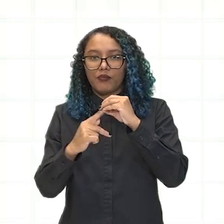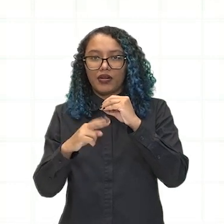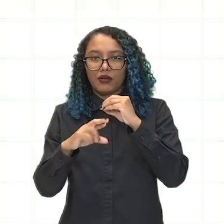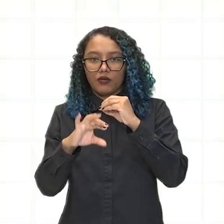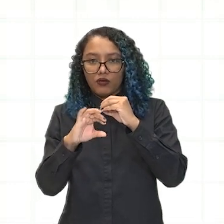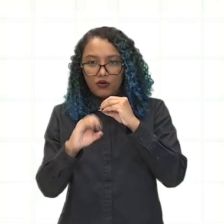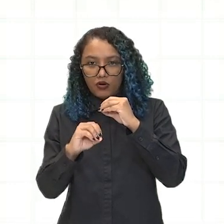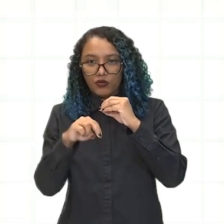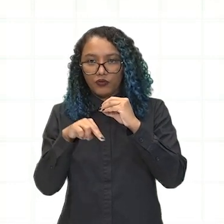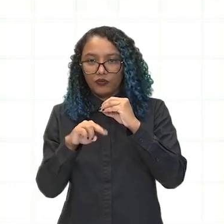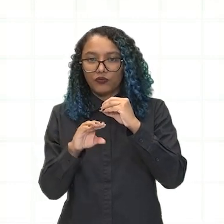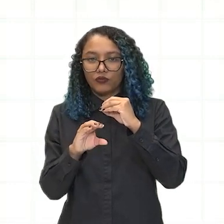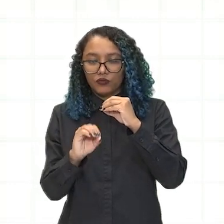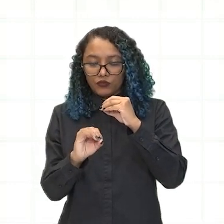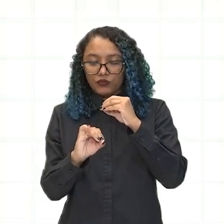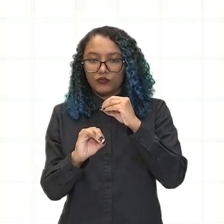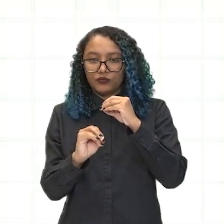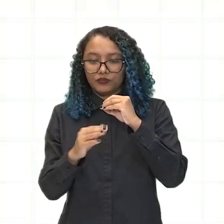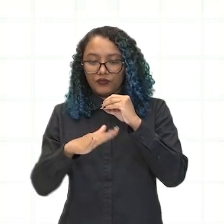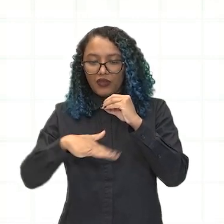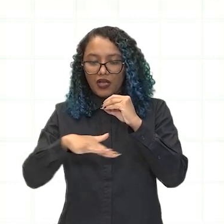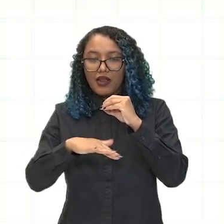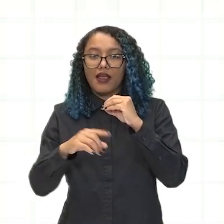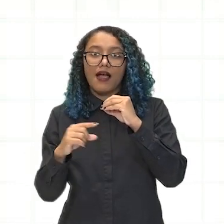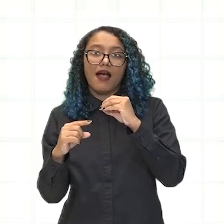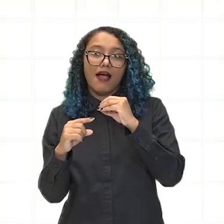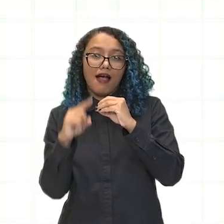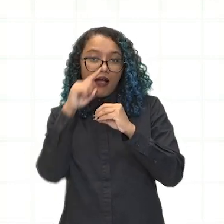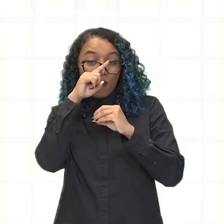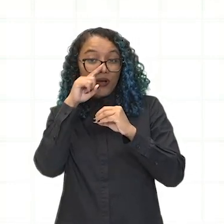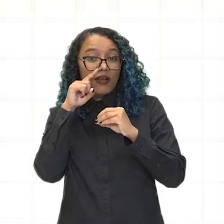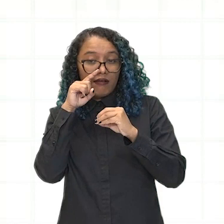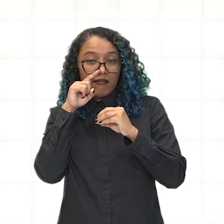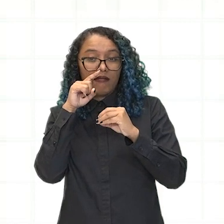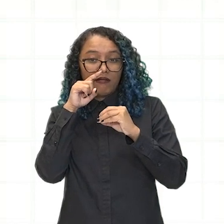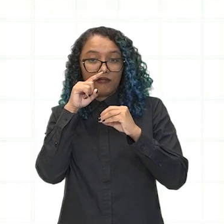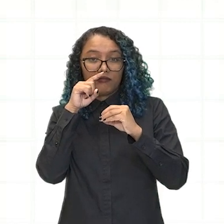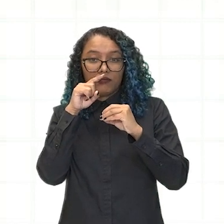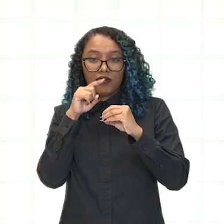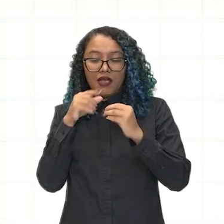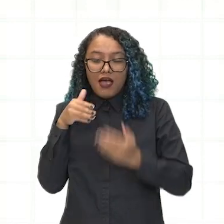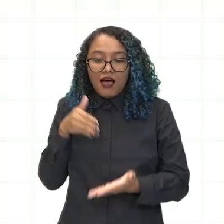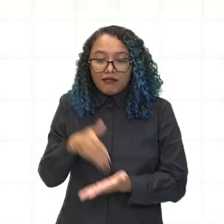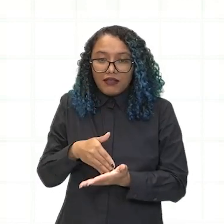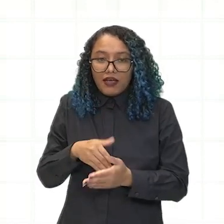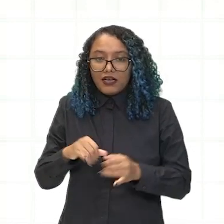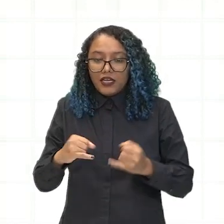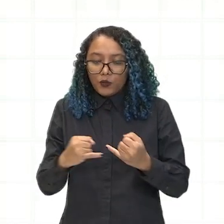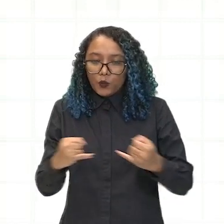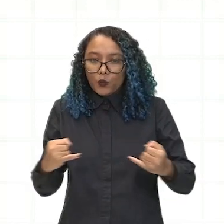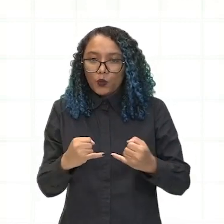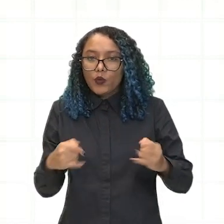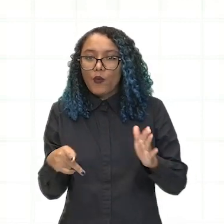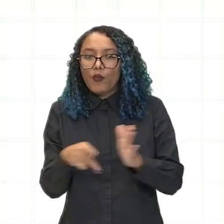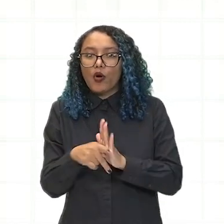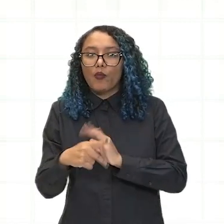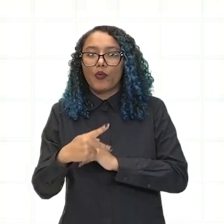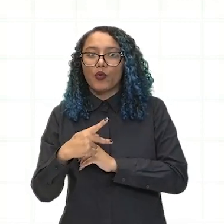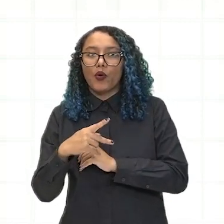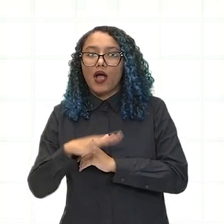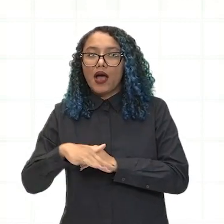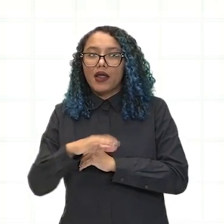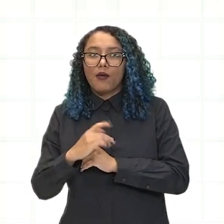Equador, tá? Então, essa zona em amarelo até o limite da zona polar,